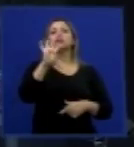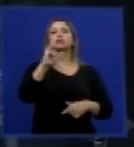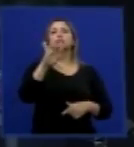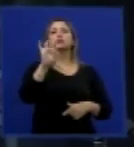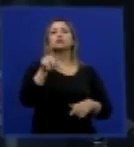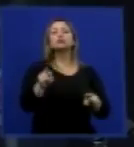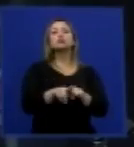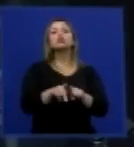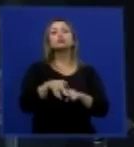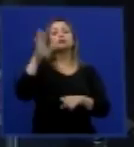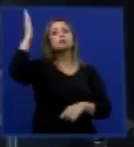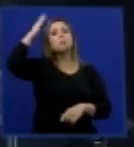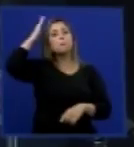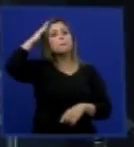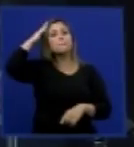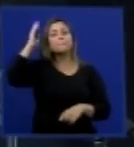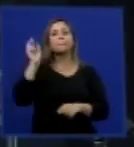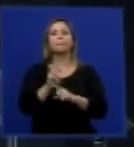Paraná